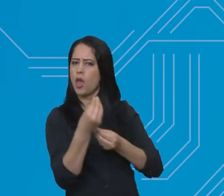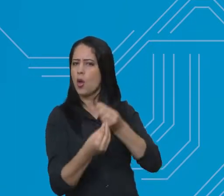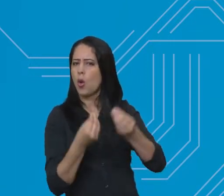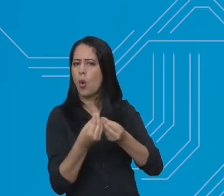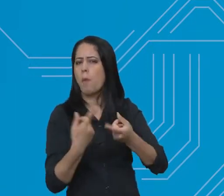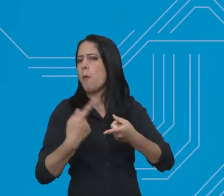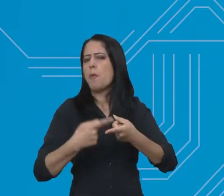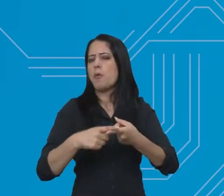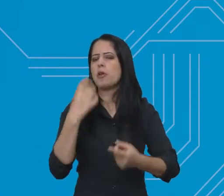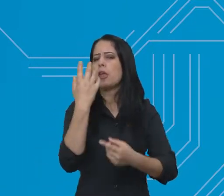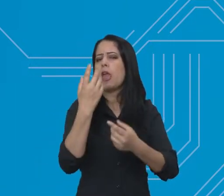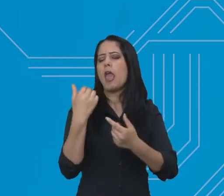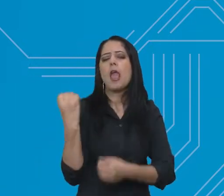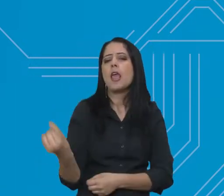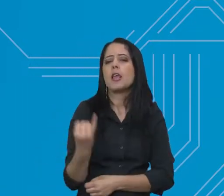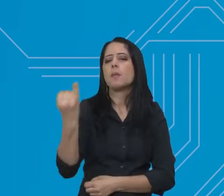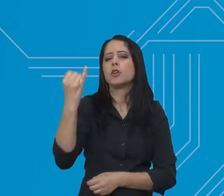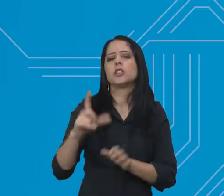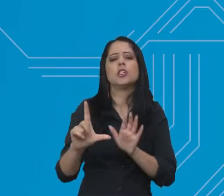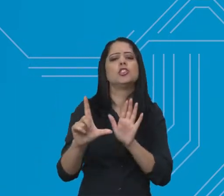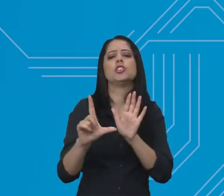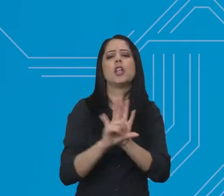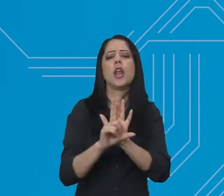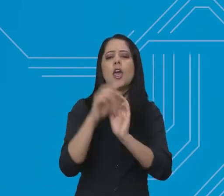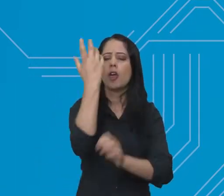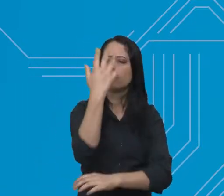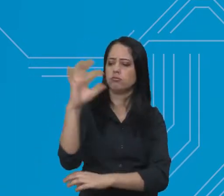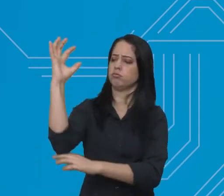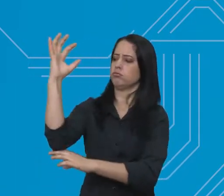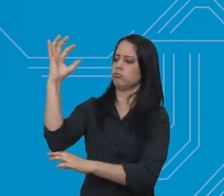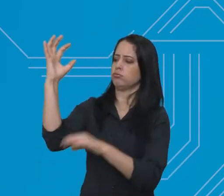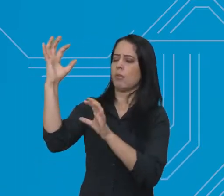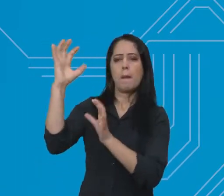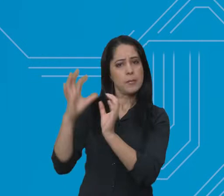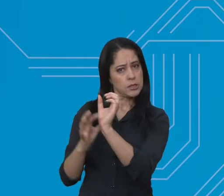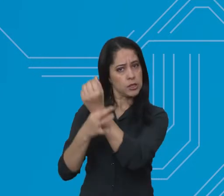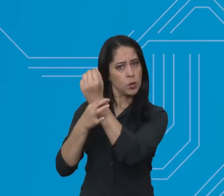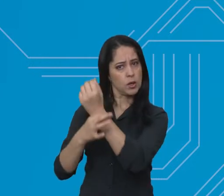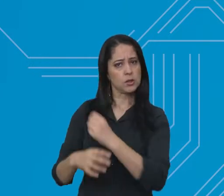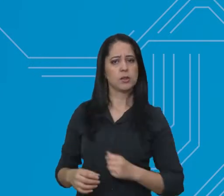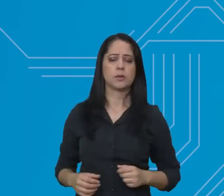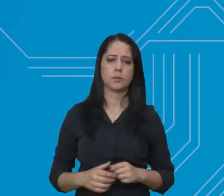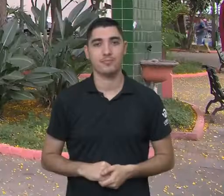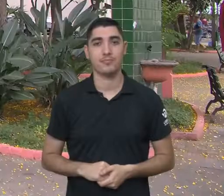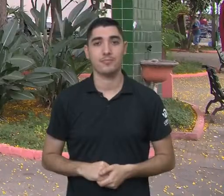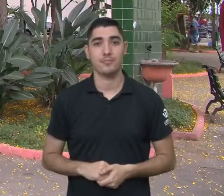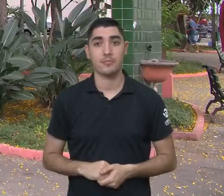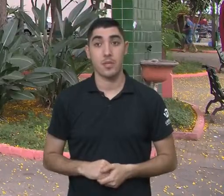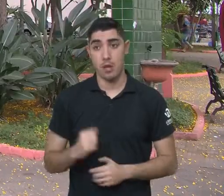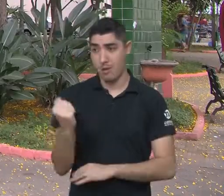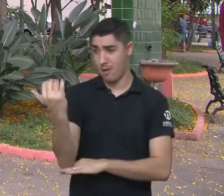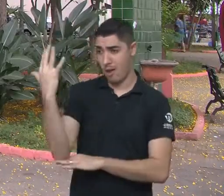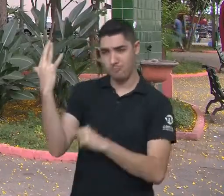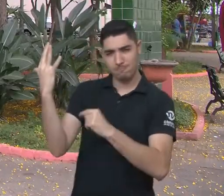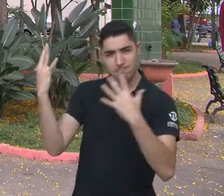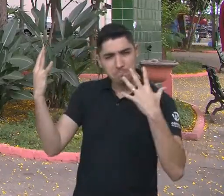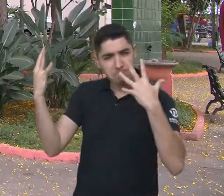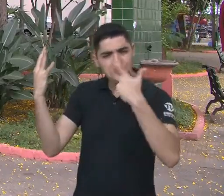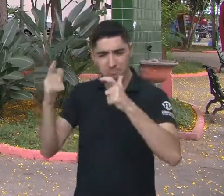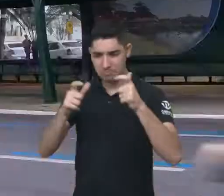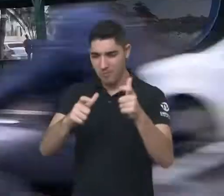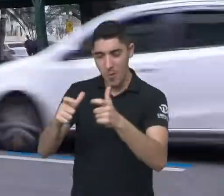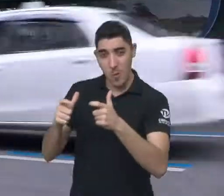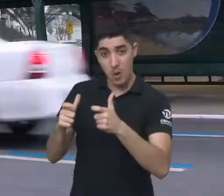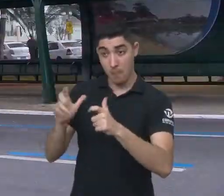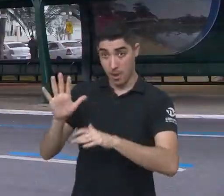que é tão importante termos leis que asseguram os cuidados com as nossas áreas verdes. Além de embelezar as